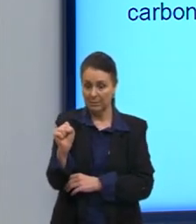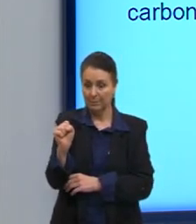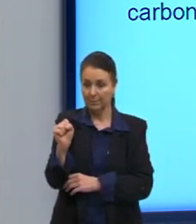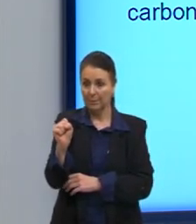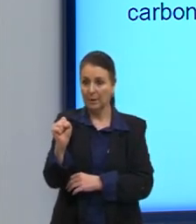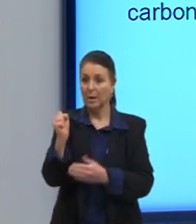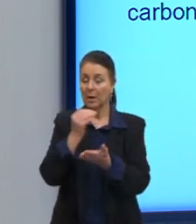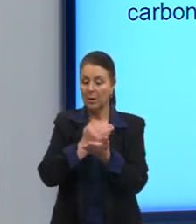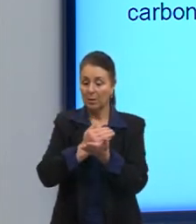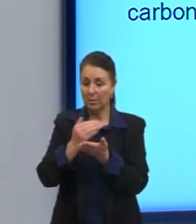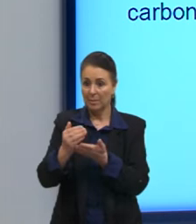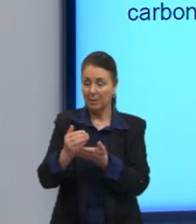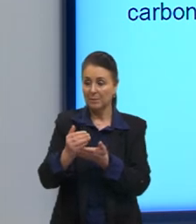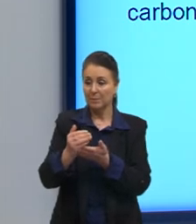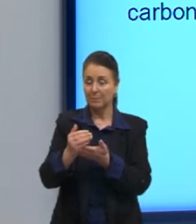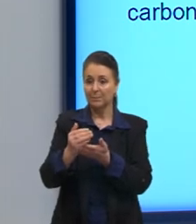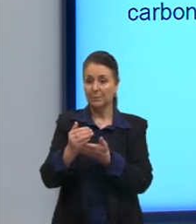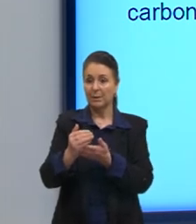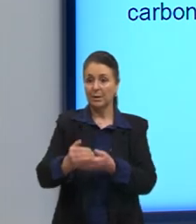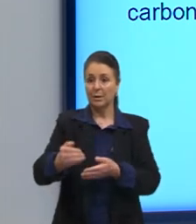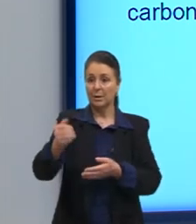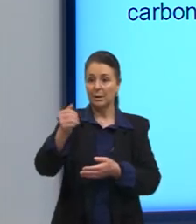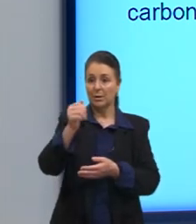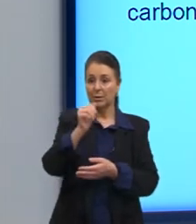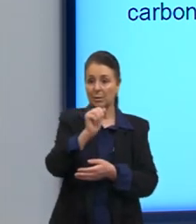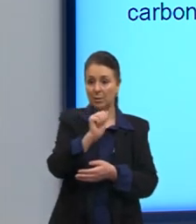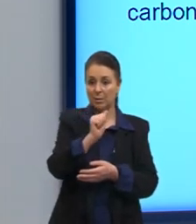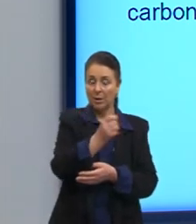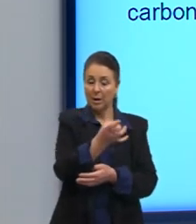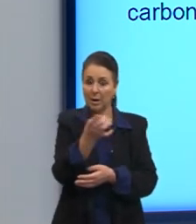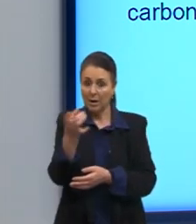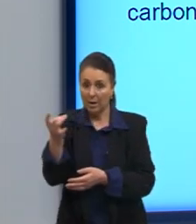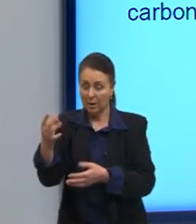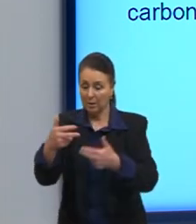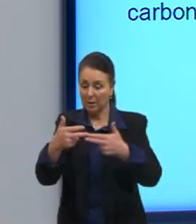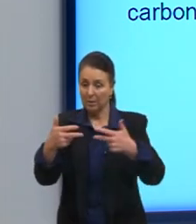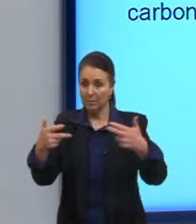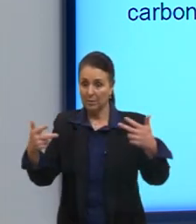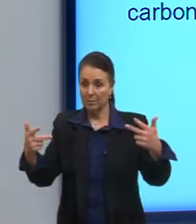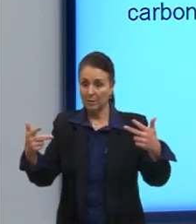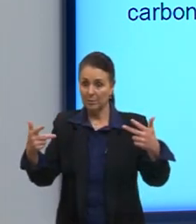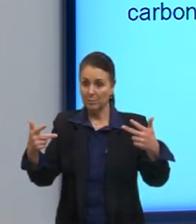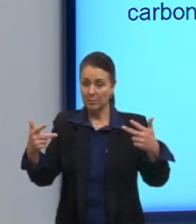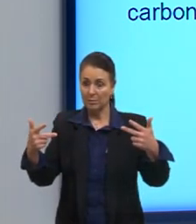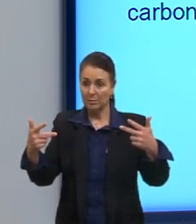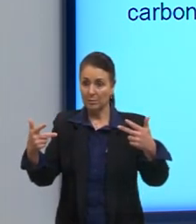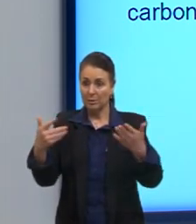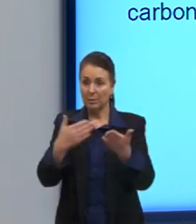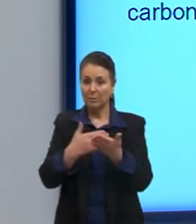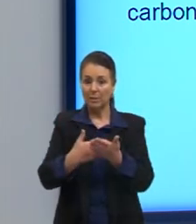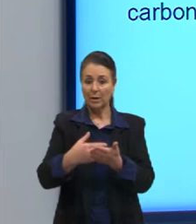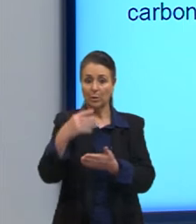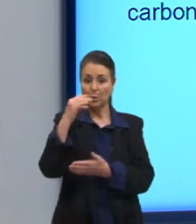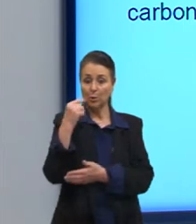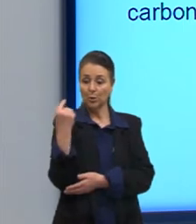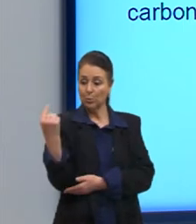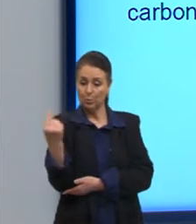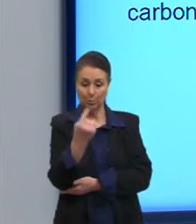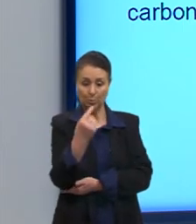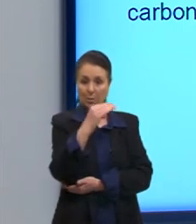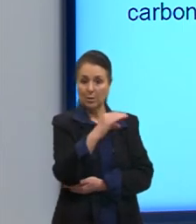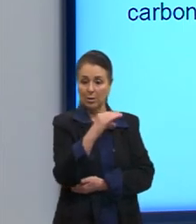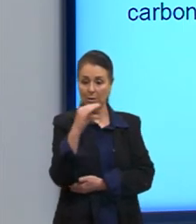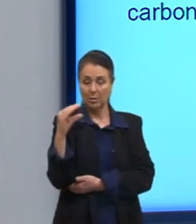quando eu tenho a outra molécula que eu estou adicionando cada um dos elementos vai entrar em um carbono que estava